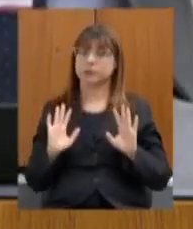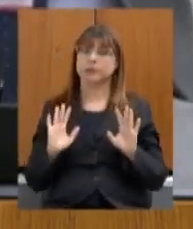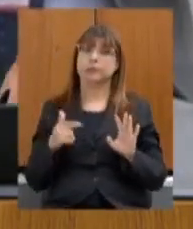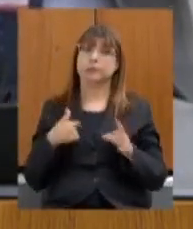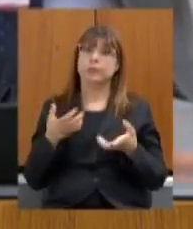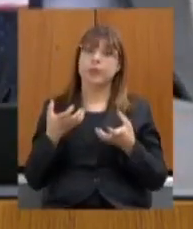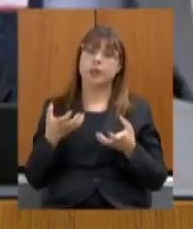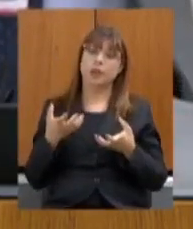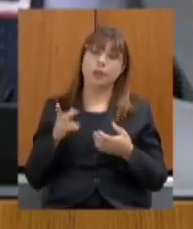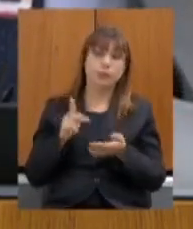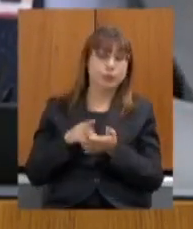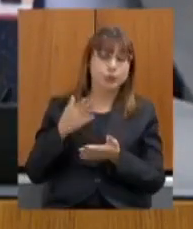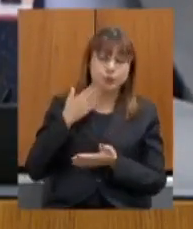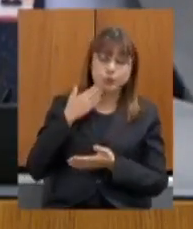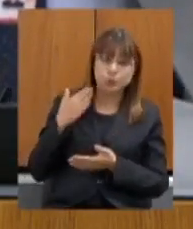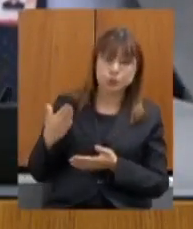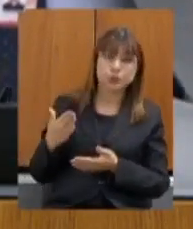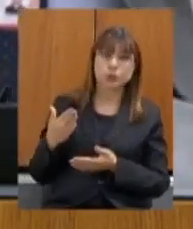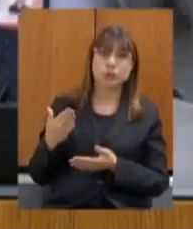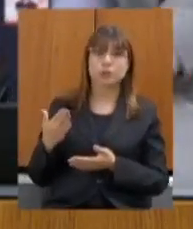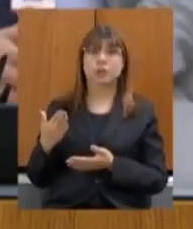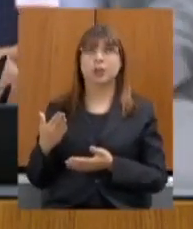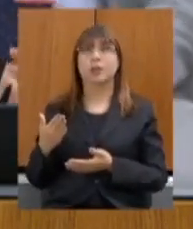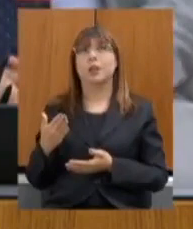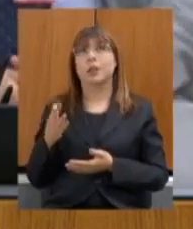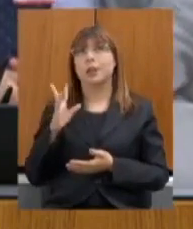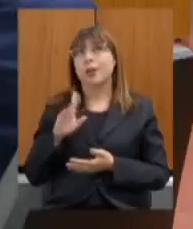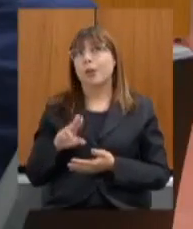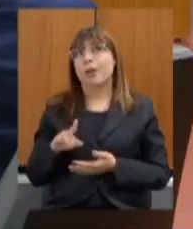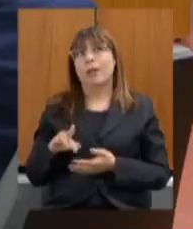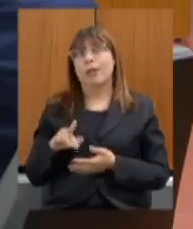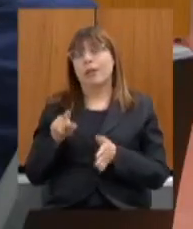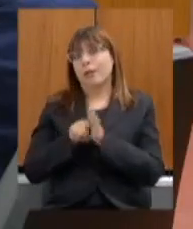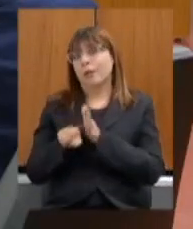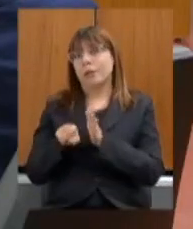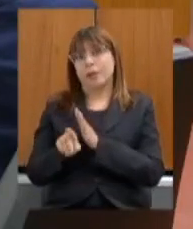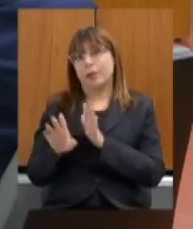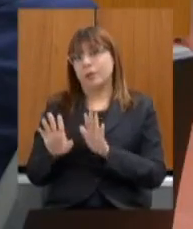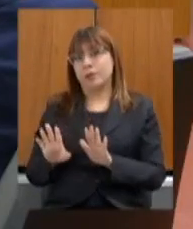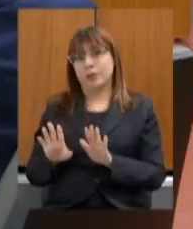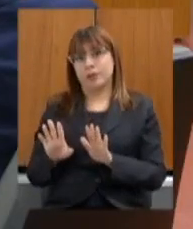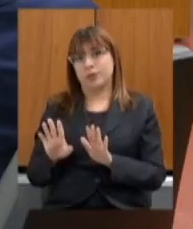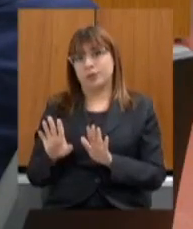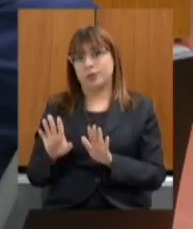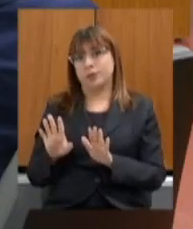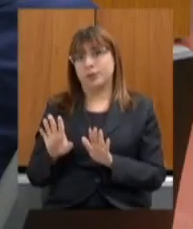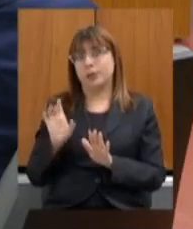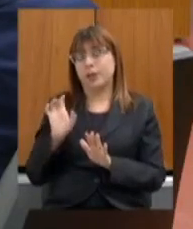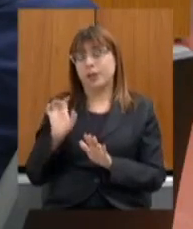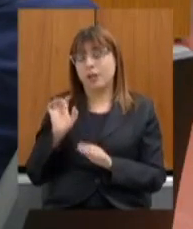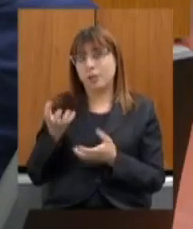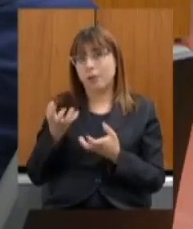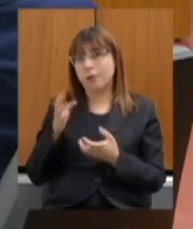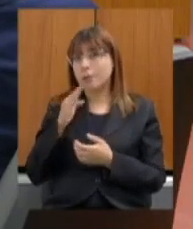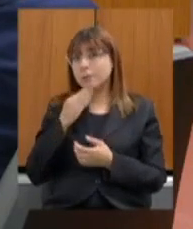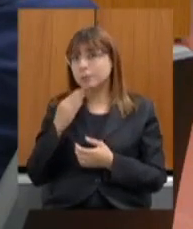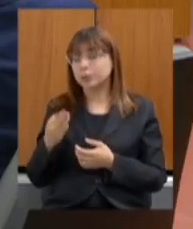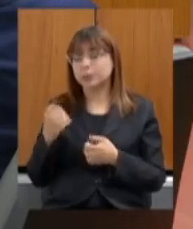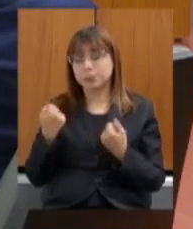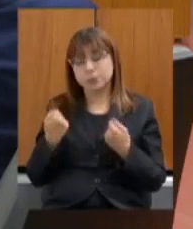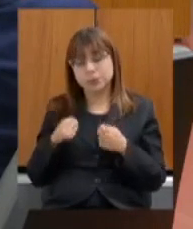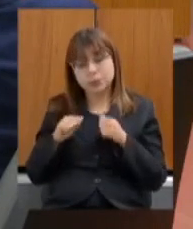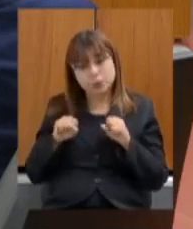verdade, lhe pedir, mas não é uma pergunta, porque eu já fiz a todos os secretários, é lhe pedir, para que possa fazer um